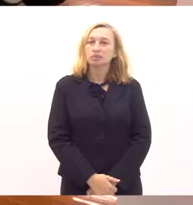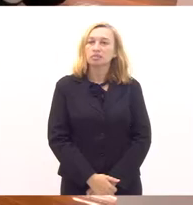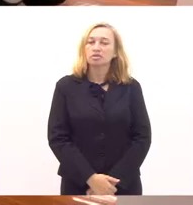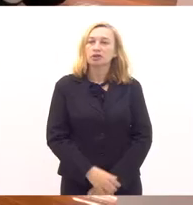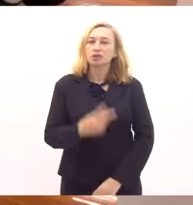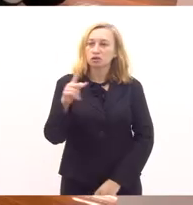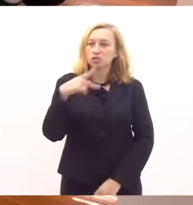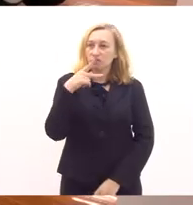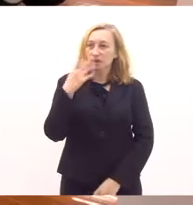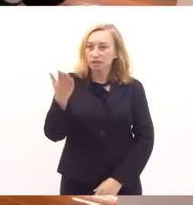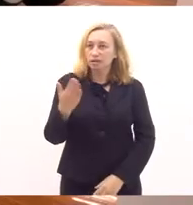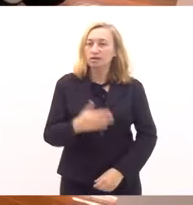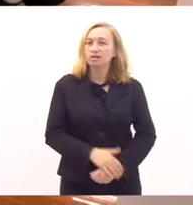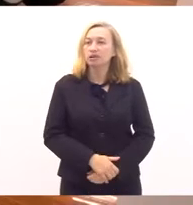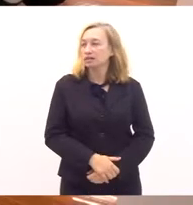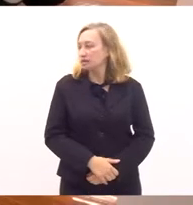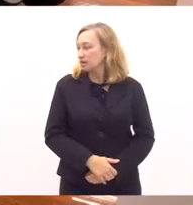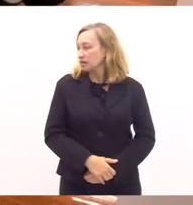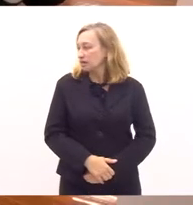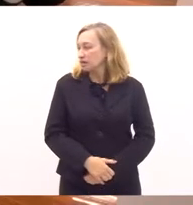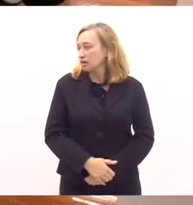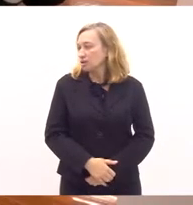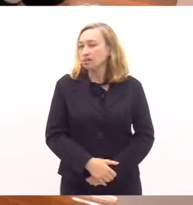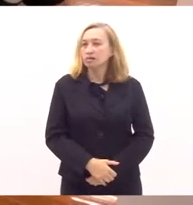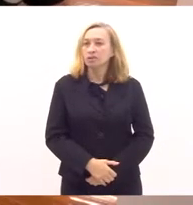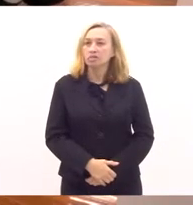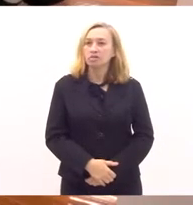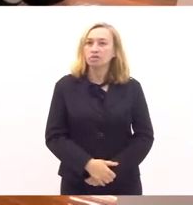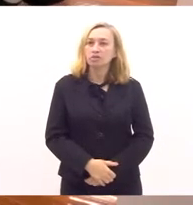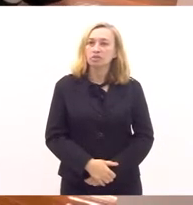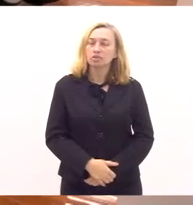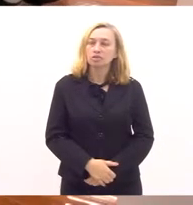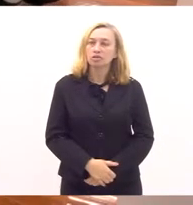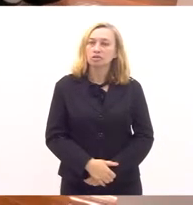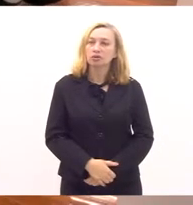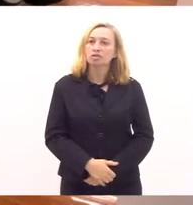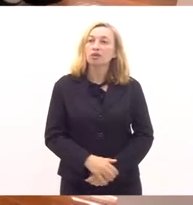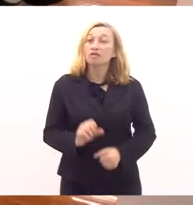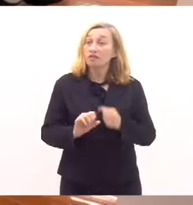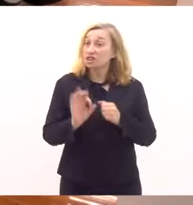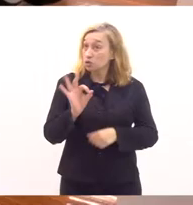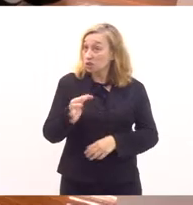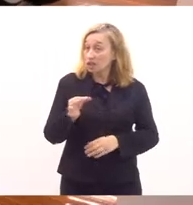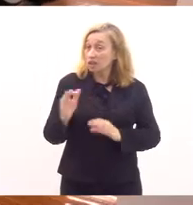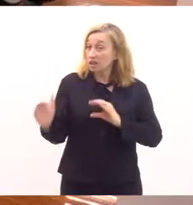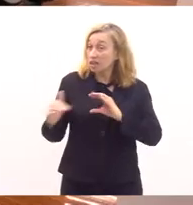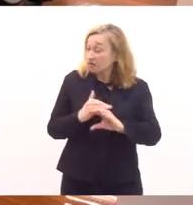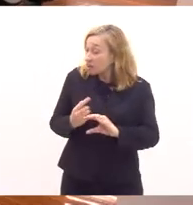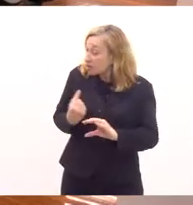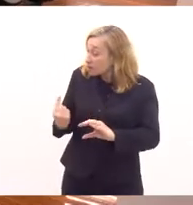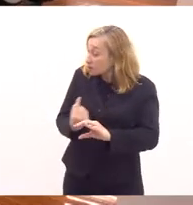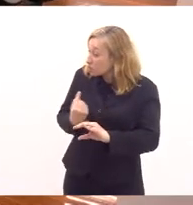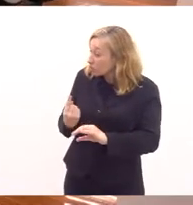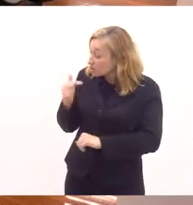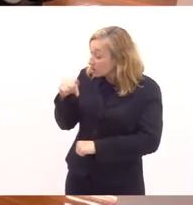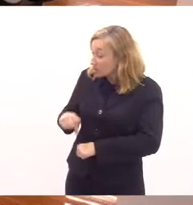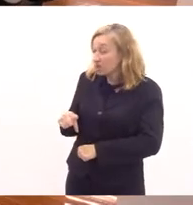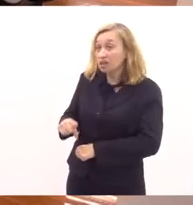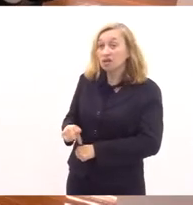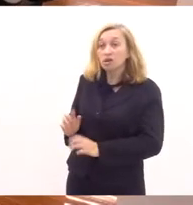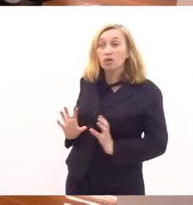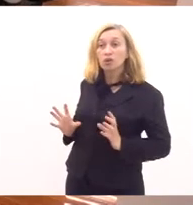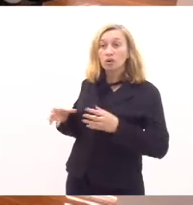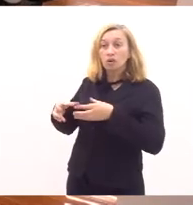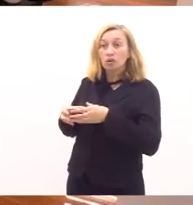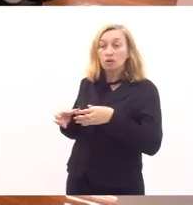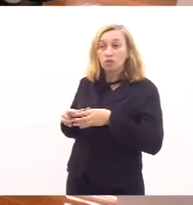a sua fala. Nada menos do que isso. É só fazer o certo. Envia para nós, aqui o